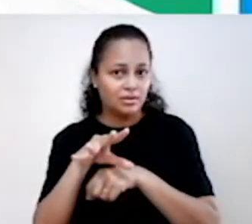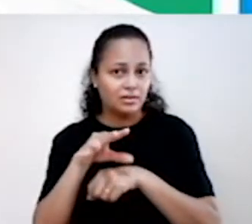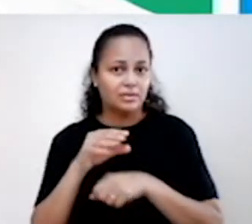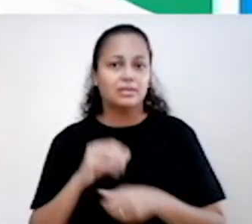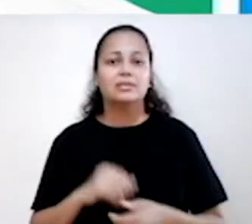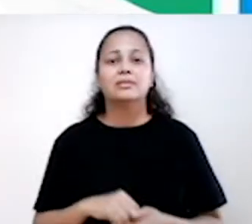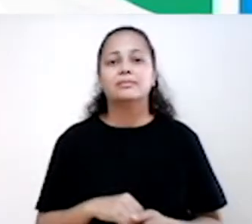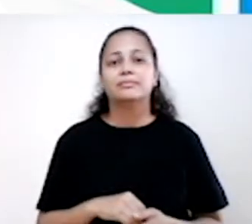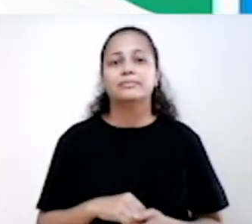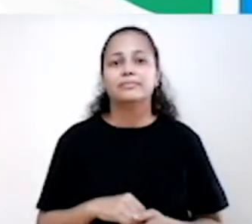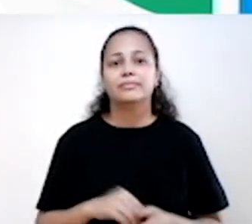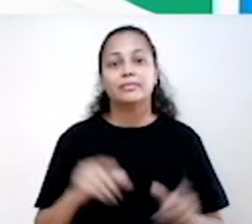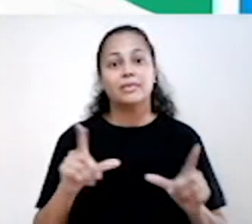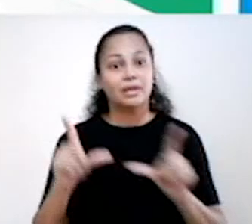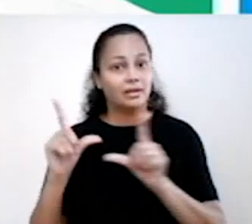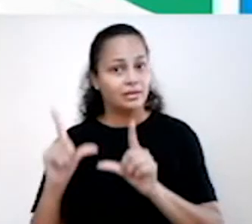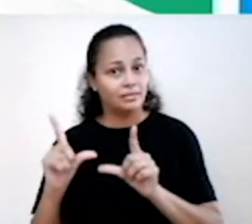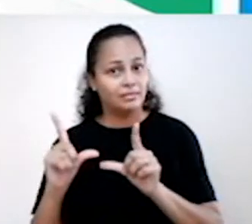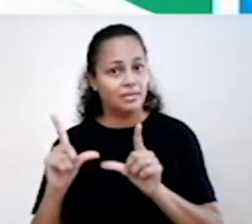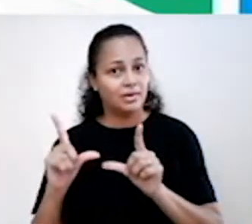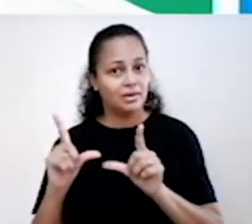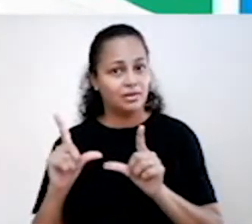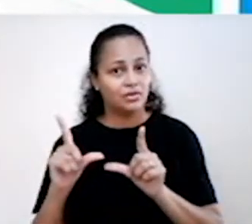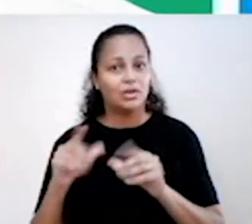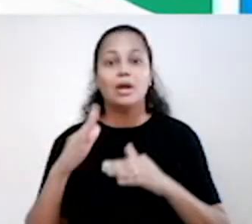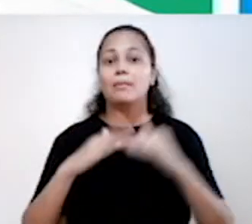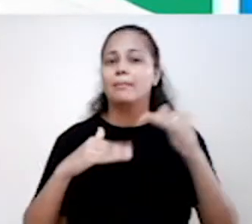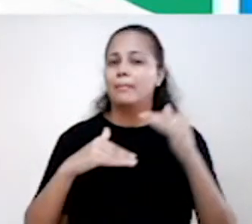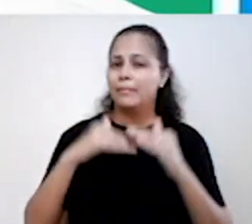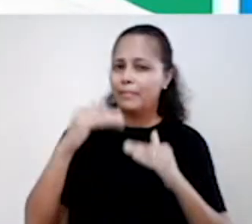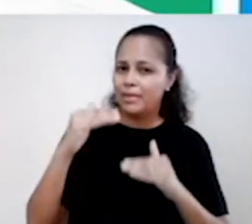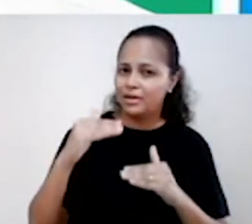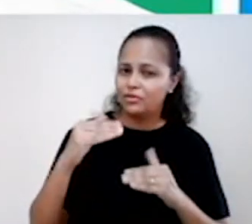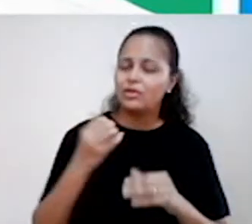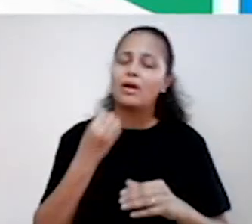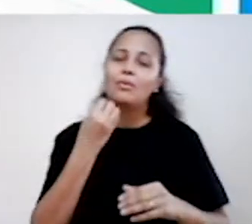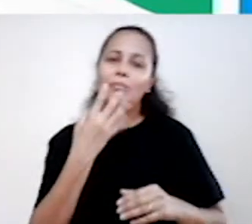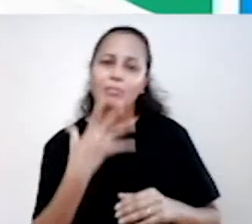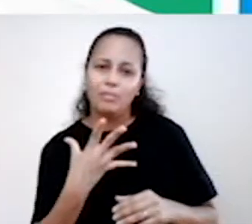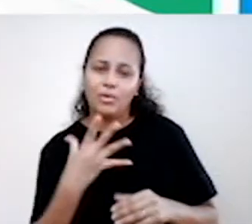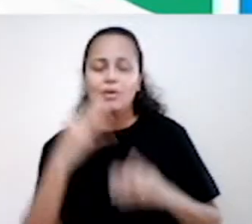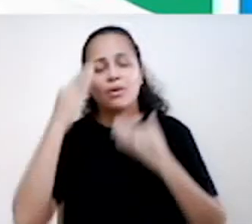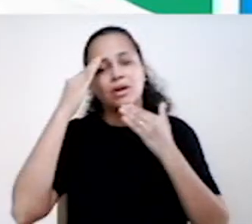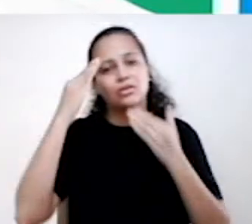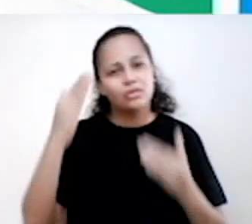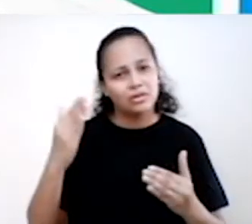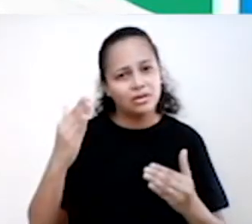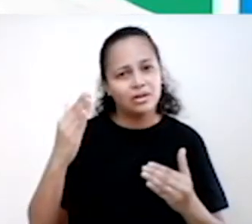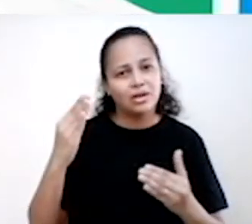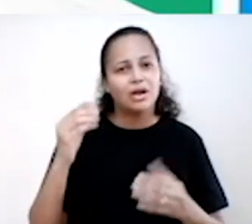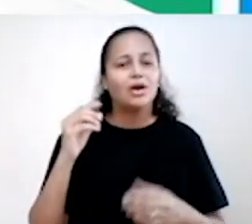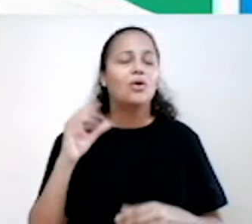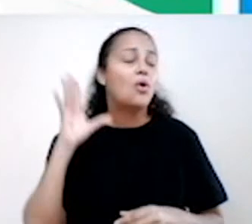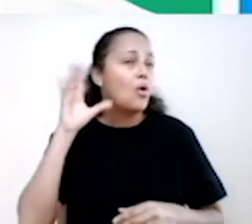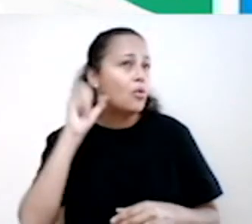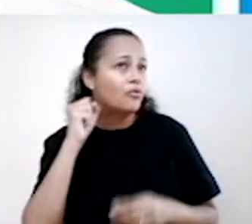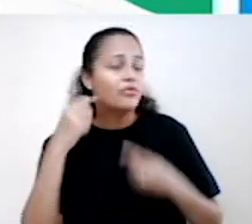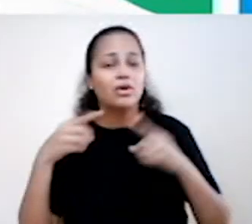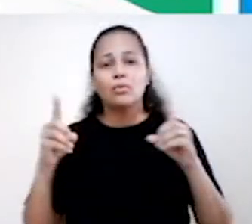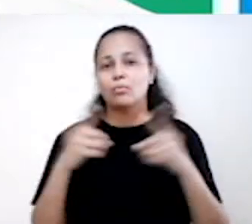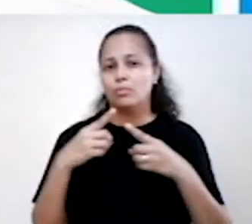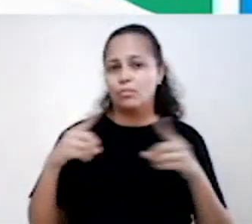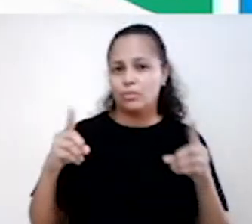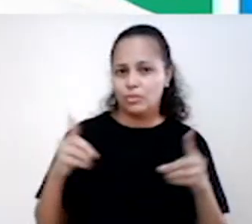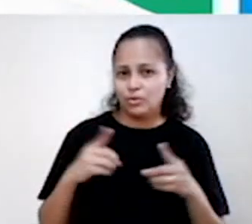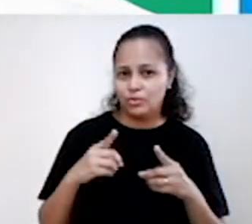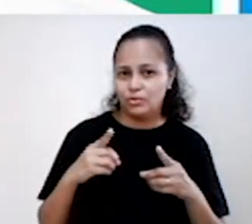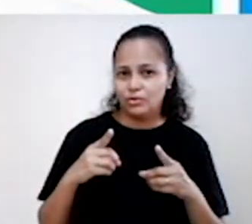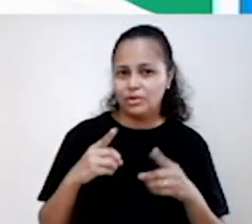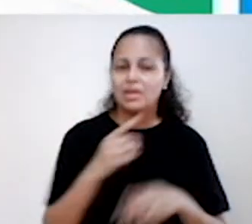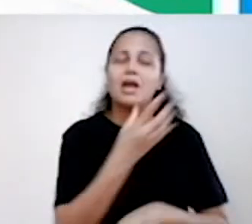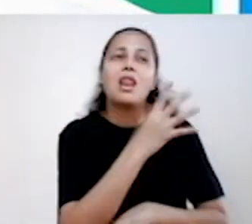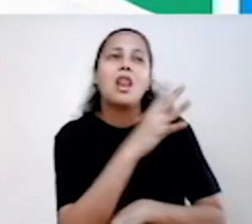de